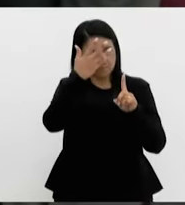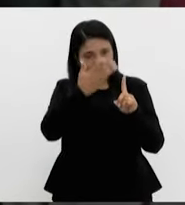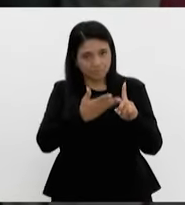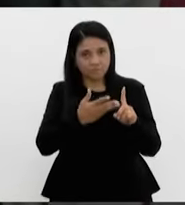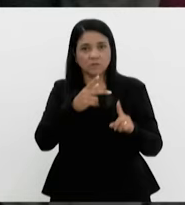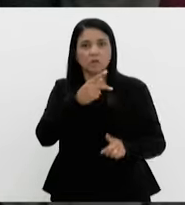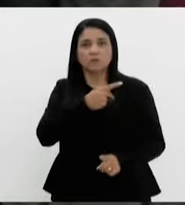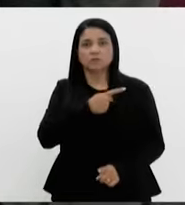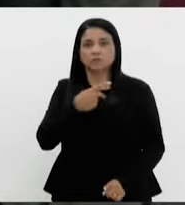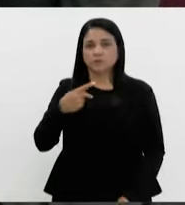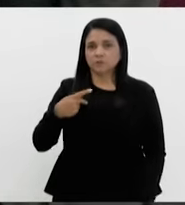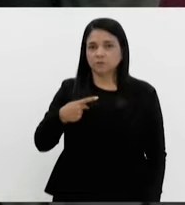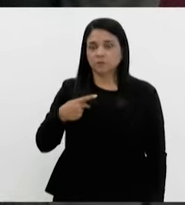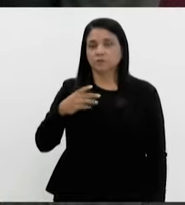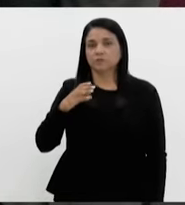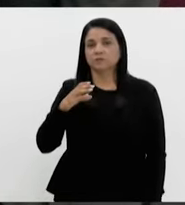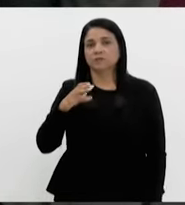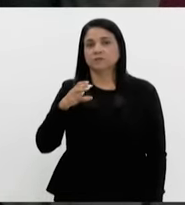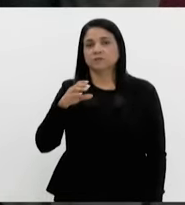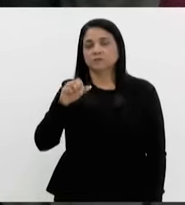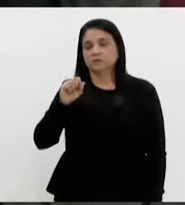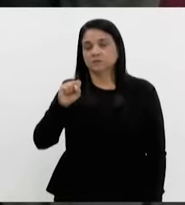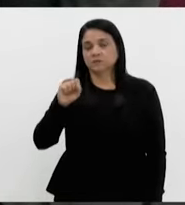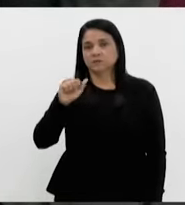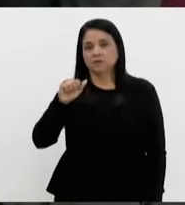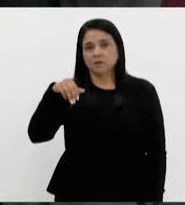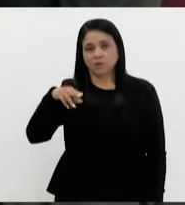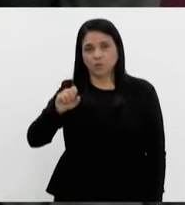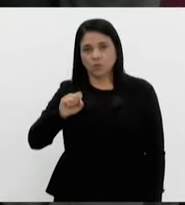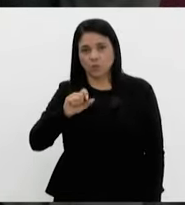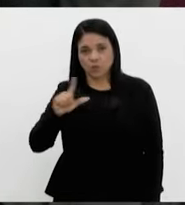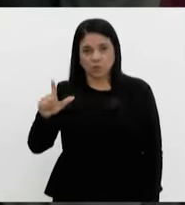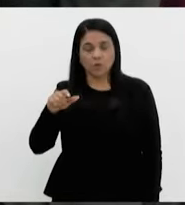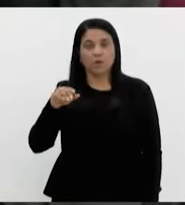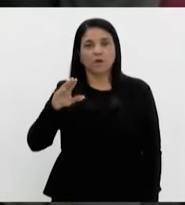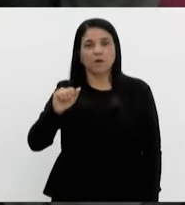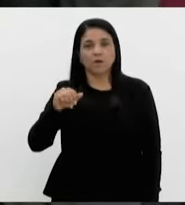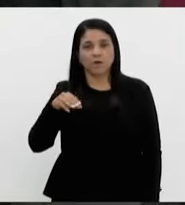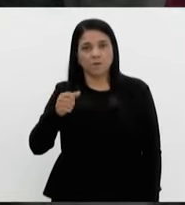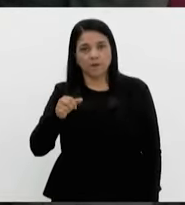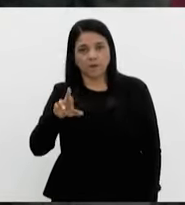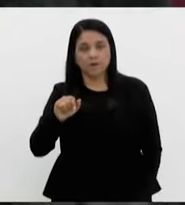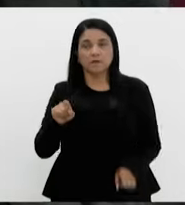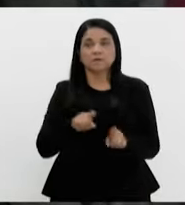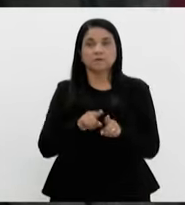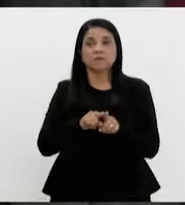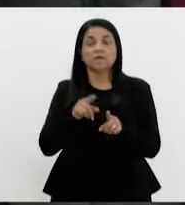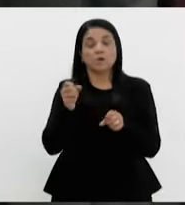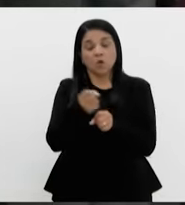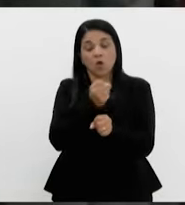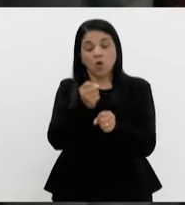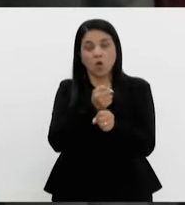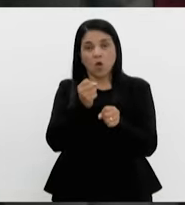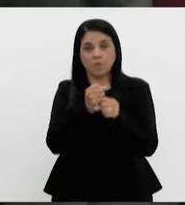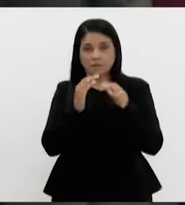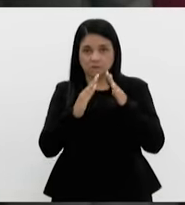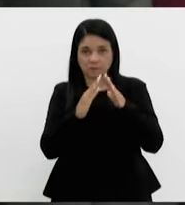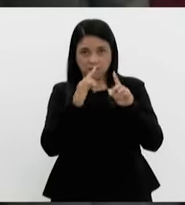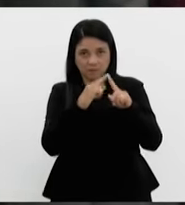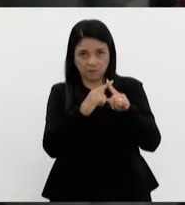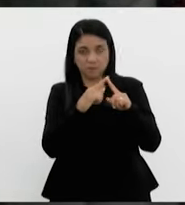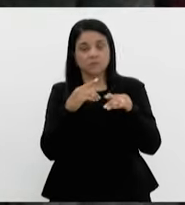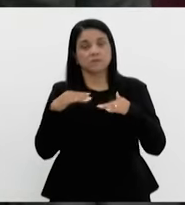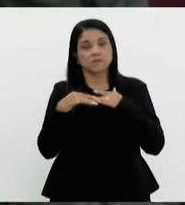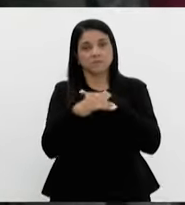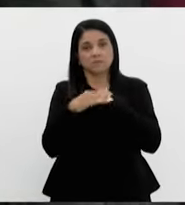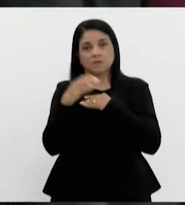Câmara e Celso Brasil, que estão articulando com a Prefeitura de Niterói a construção do templo em nossa cidade. Então, eu queria